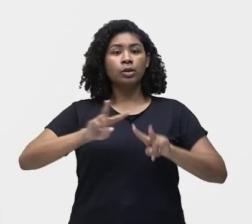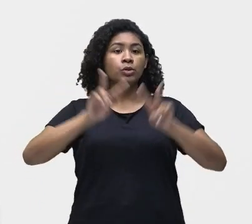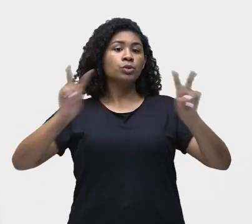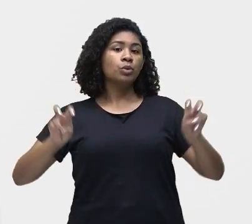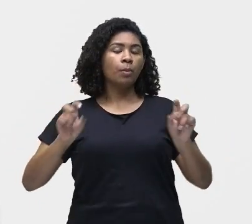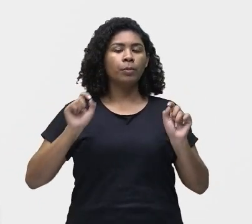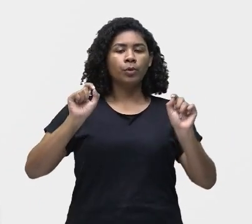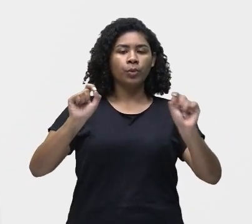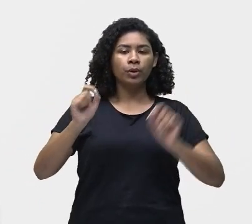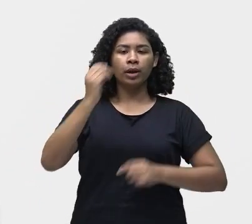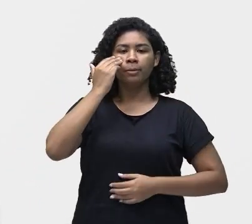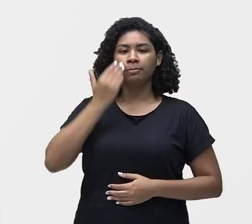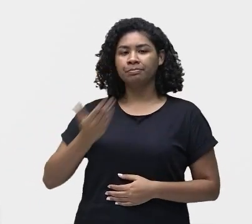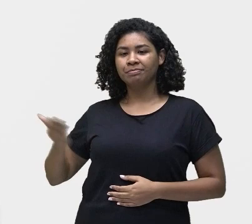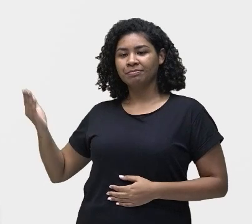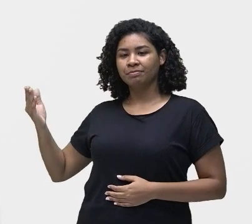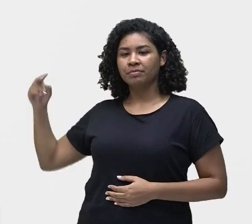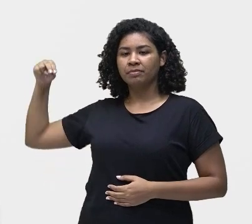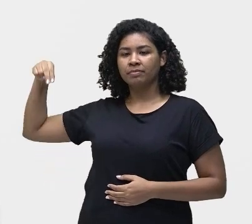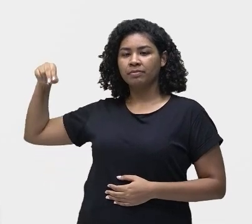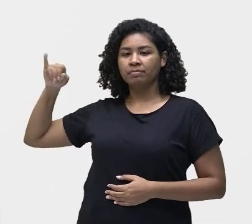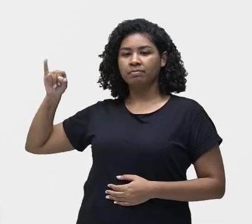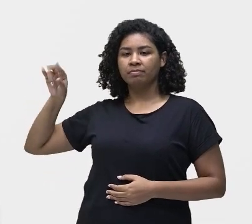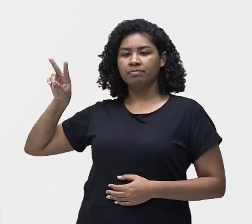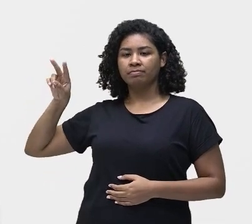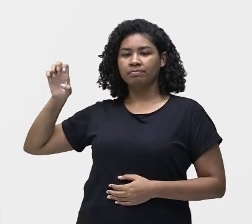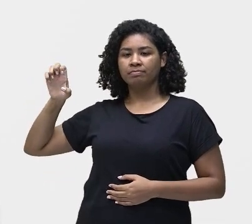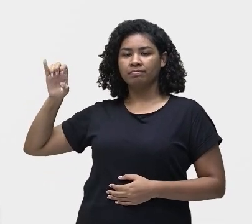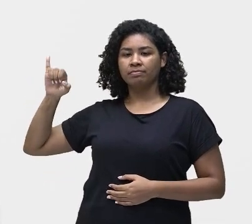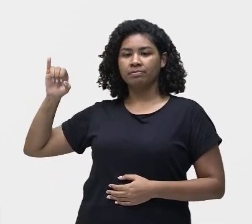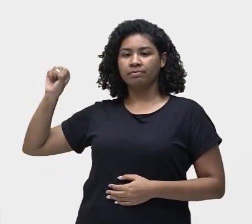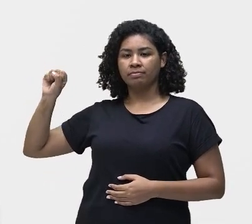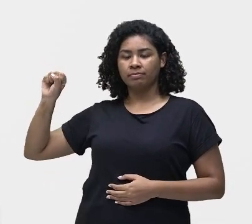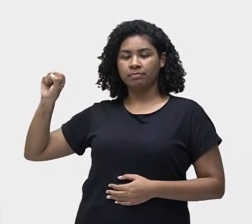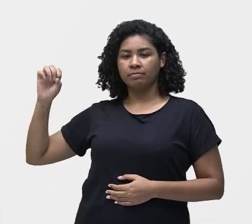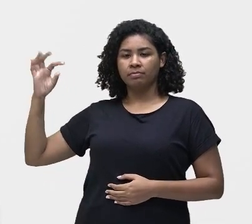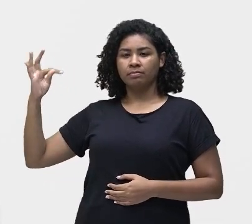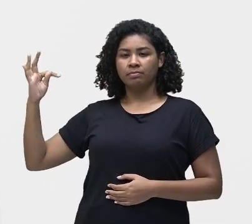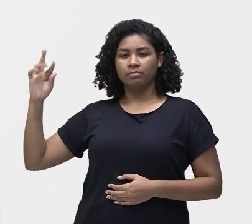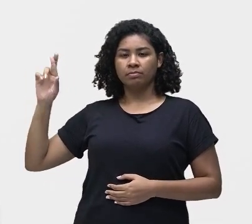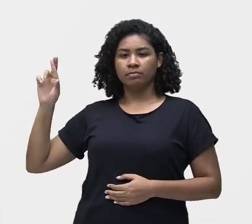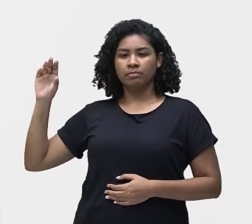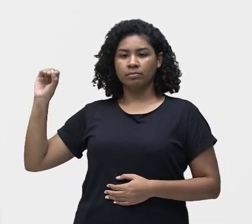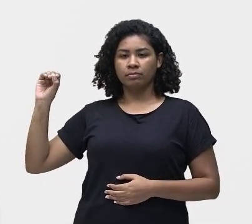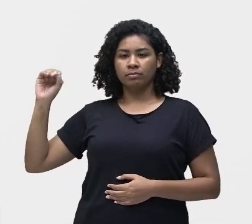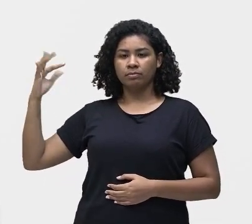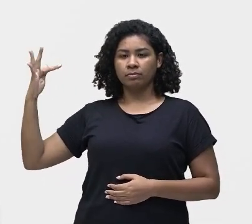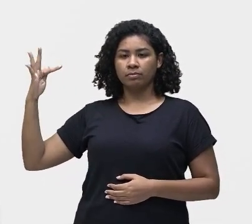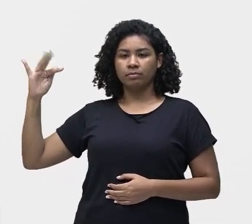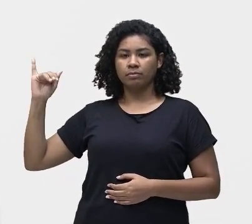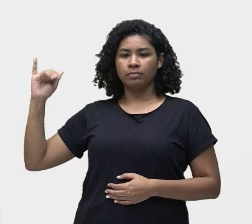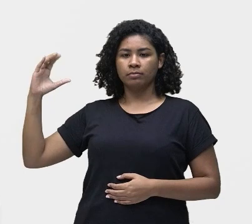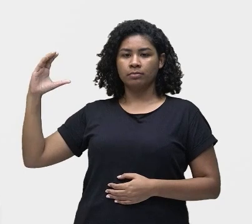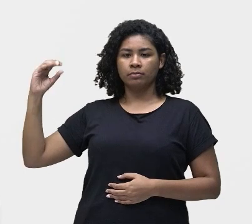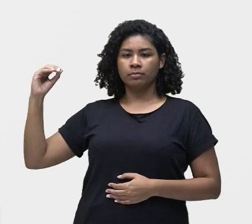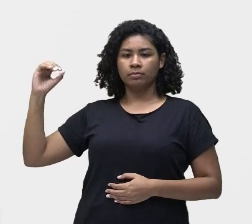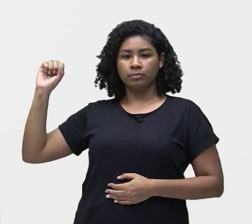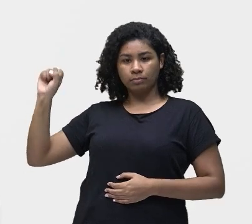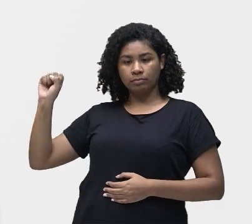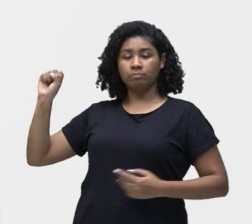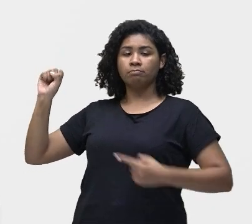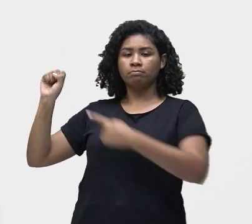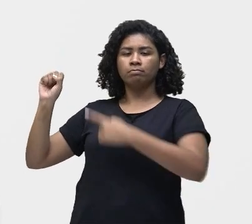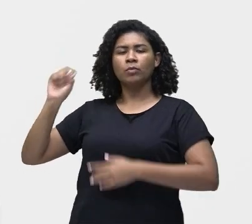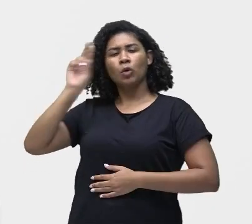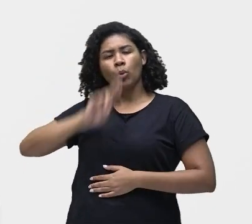níveis tróficos. Os níveis tróficos são a maneira utilizada pela